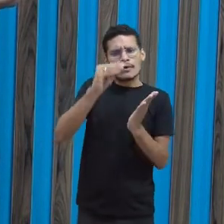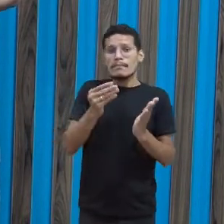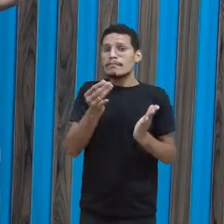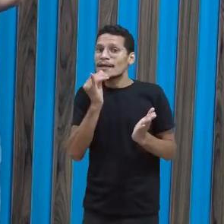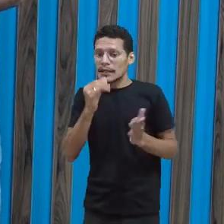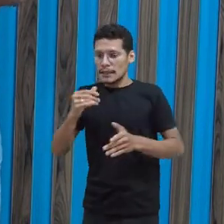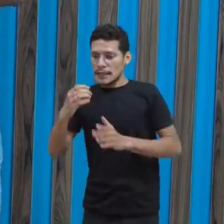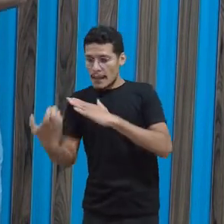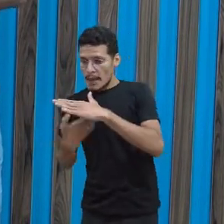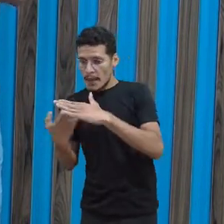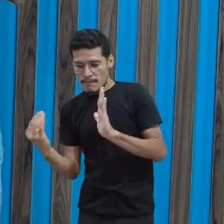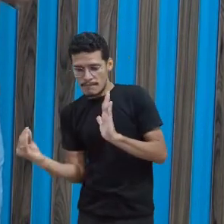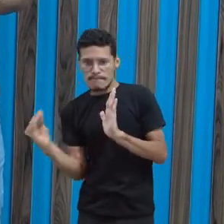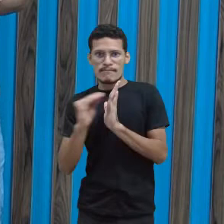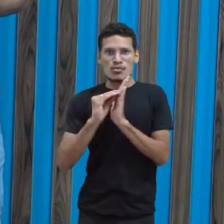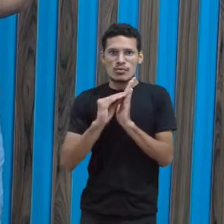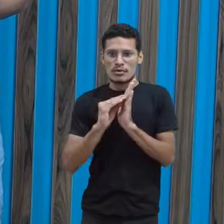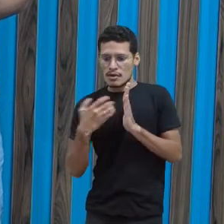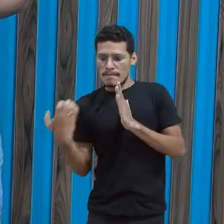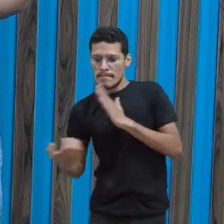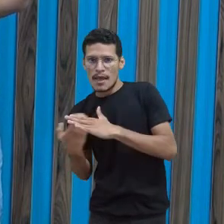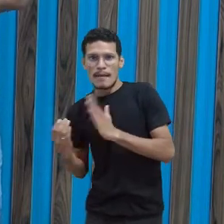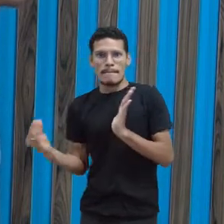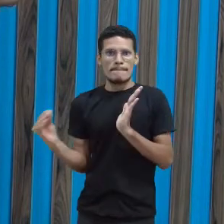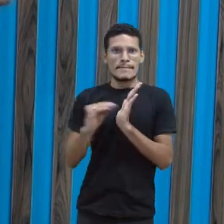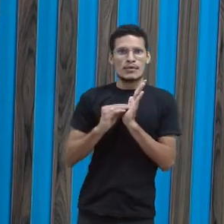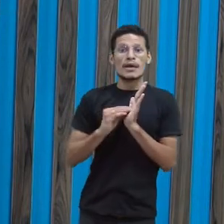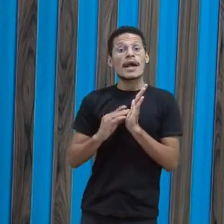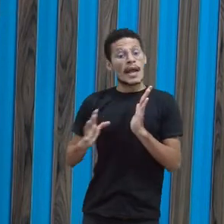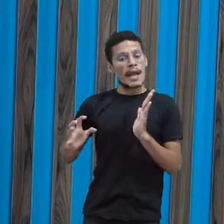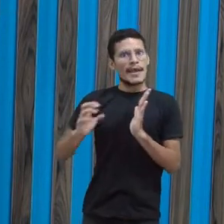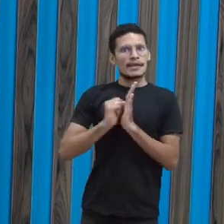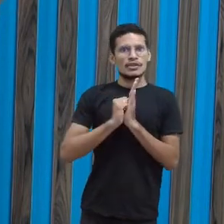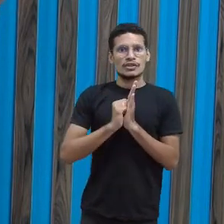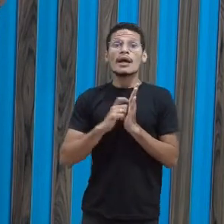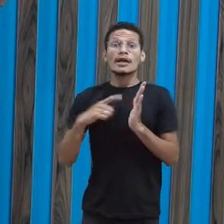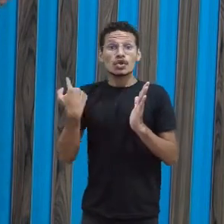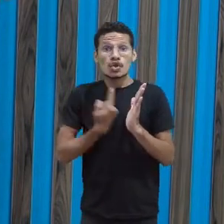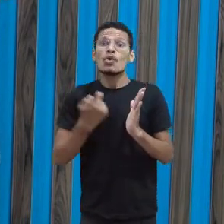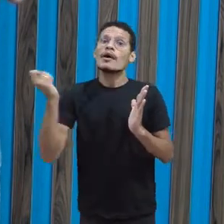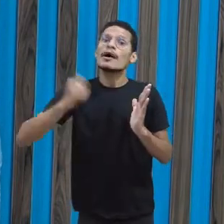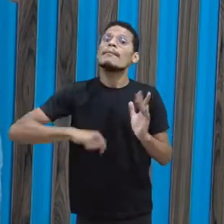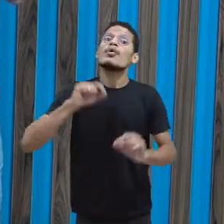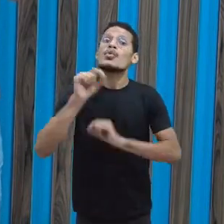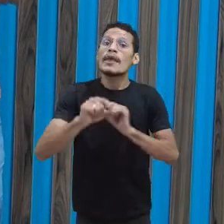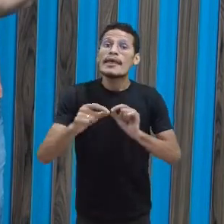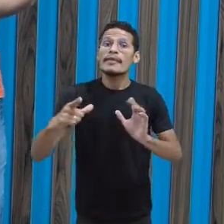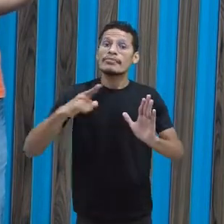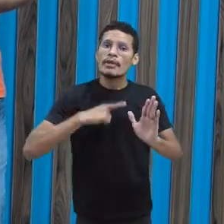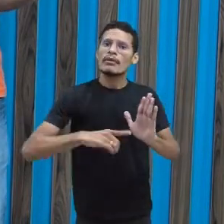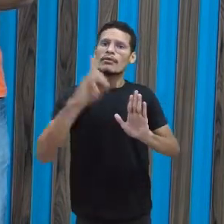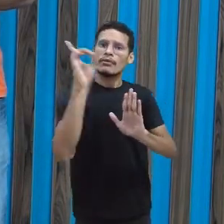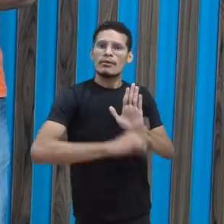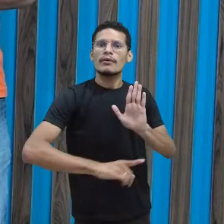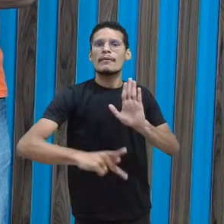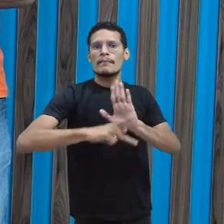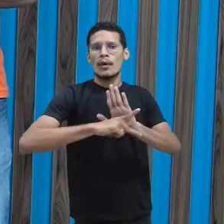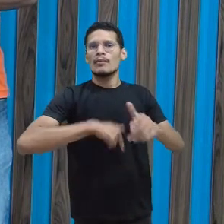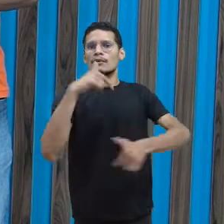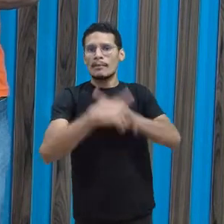seu emprego, e a partir desse registro nós passamos a usufruir dos direitos